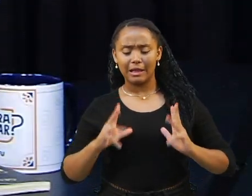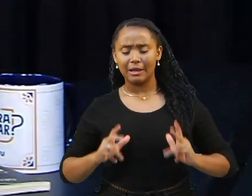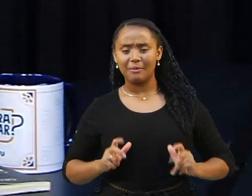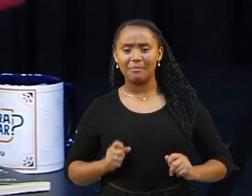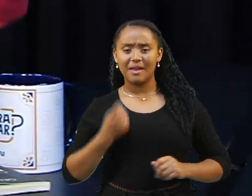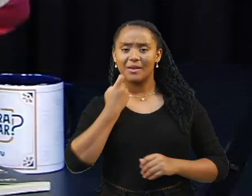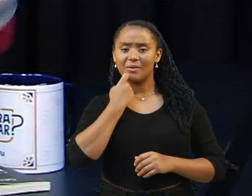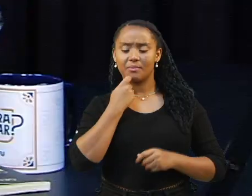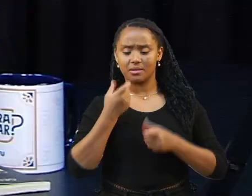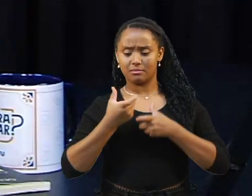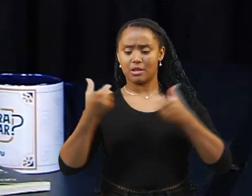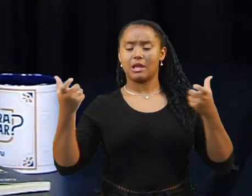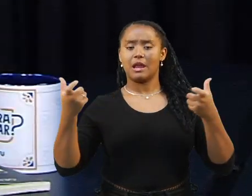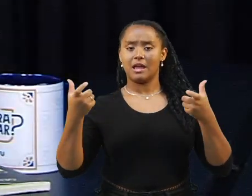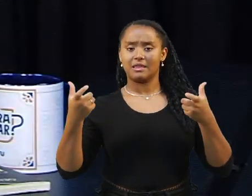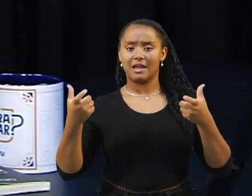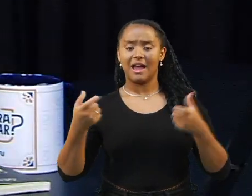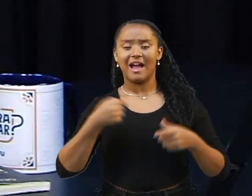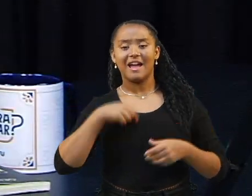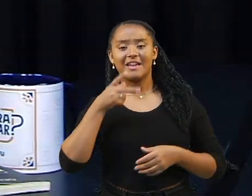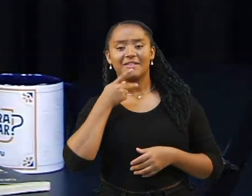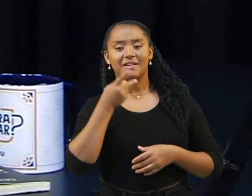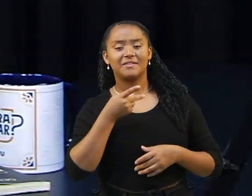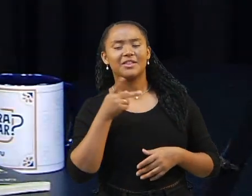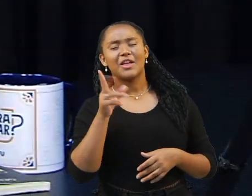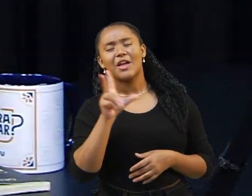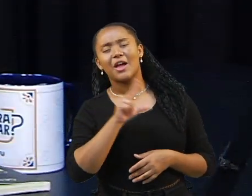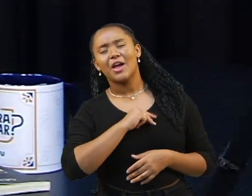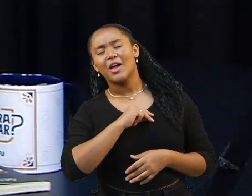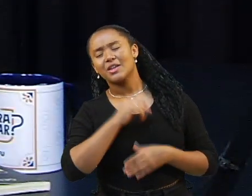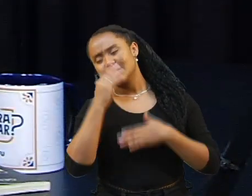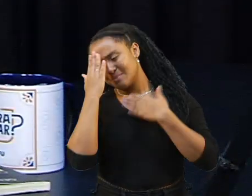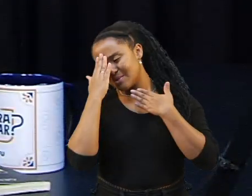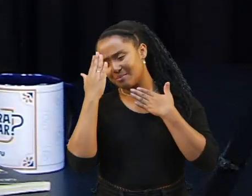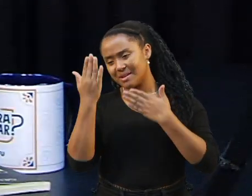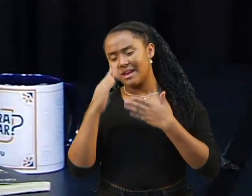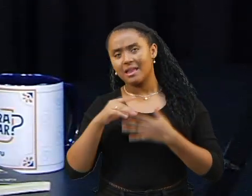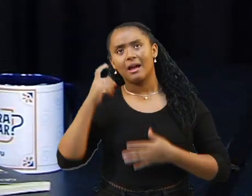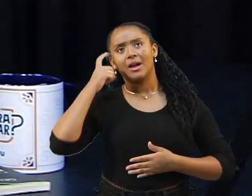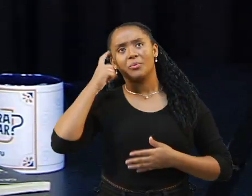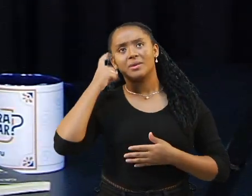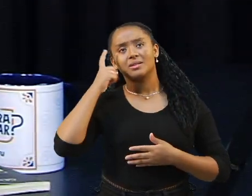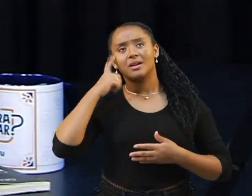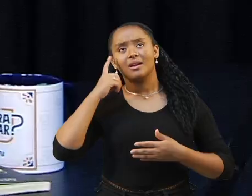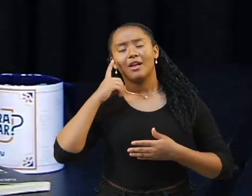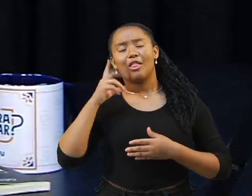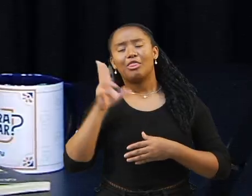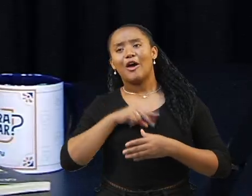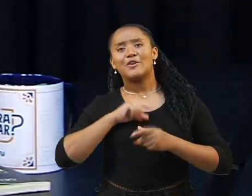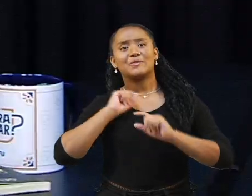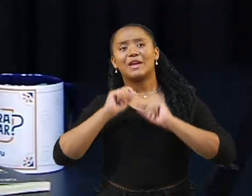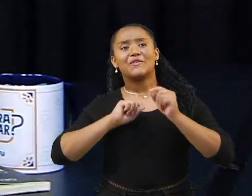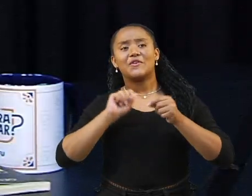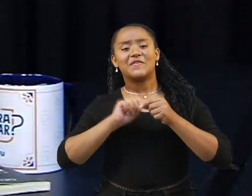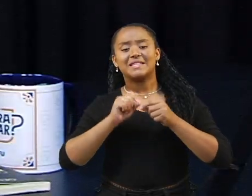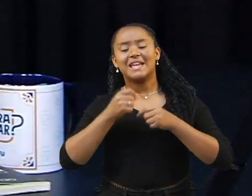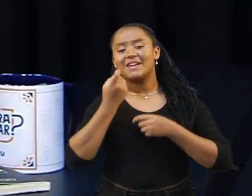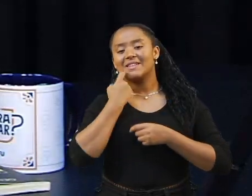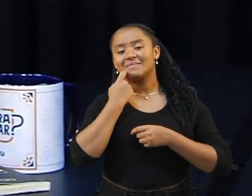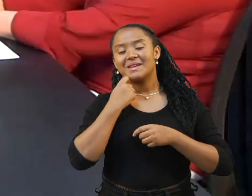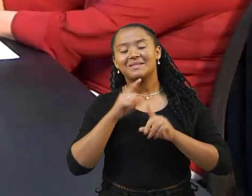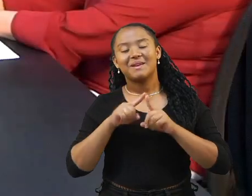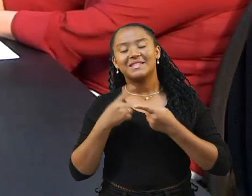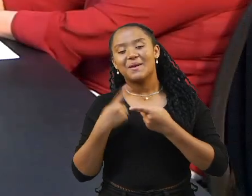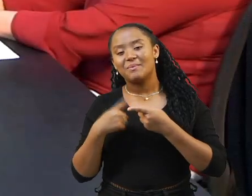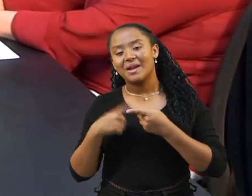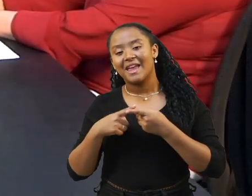limpinho, mas enorme, bonito. Aí eu falava, nossa, muito obrigada. Eu ficava pensando, meu Deus, o que eu vou fazer com esse peixe?